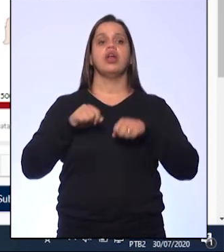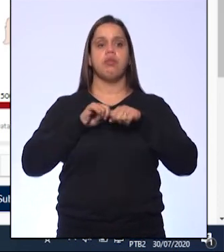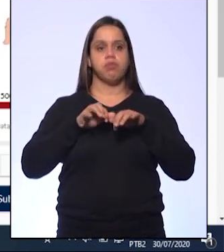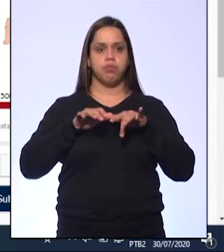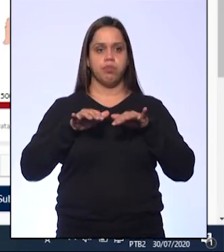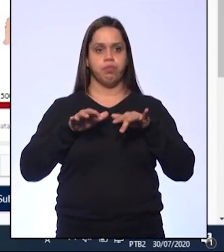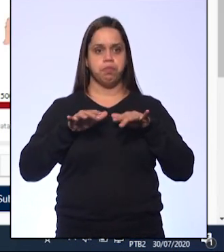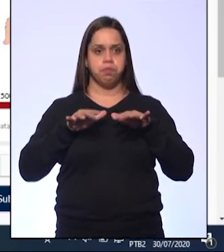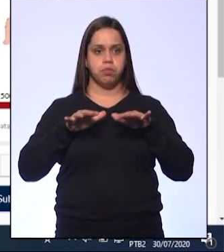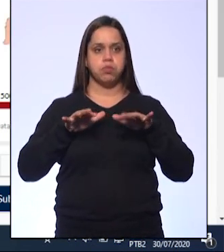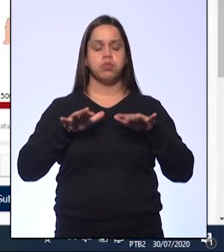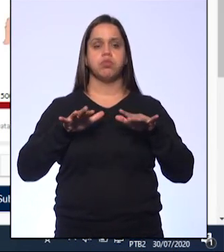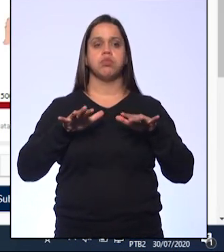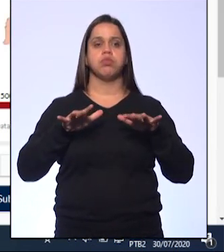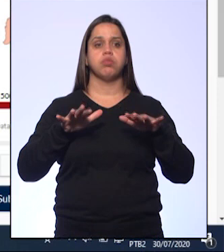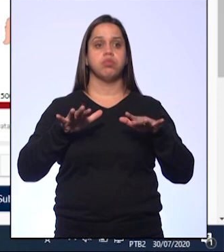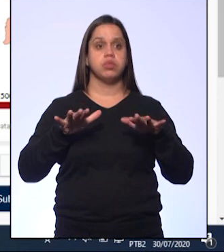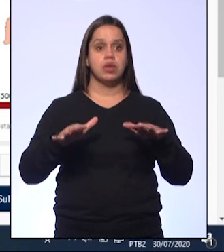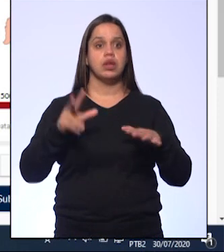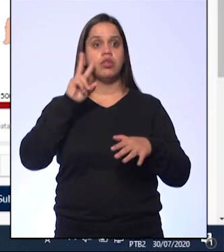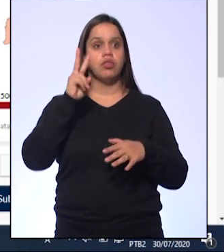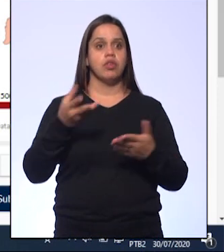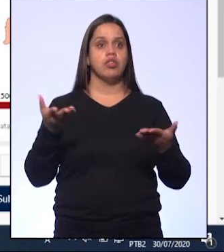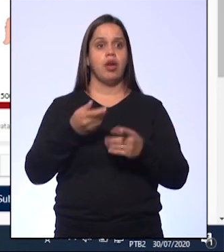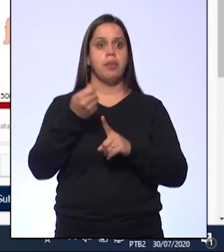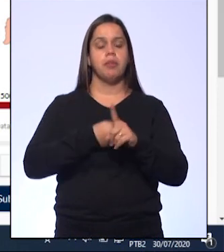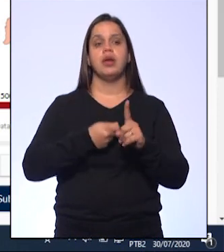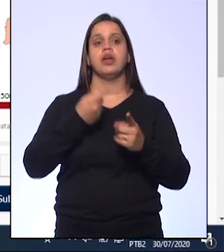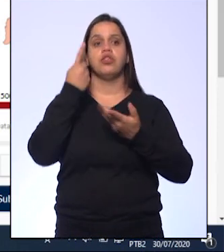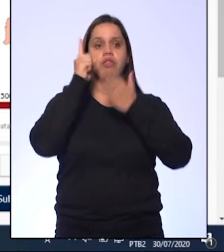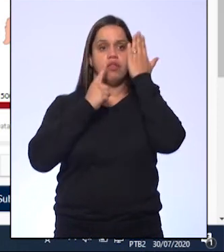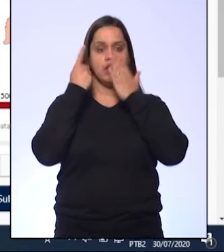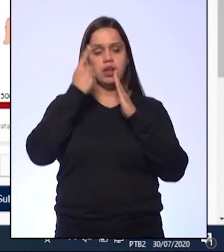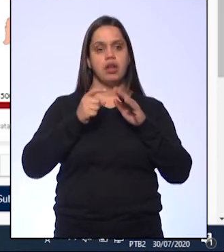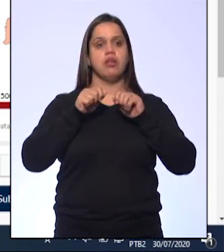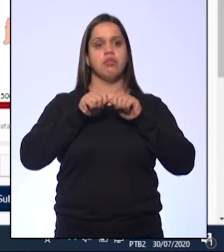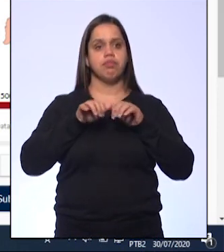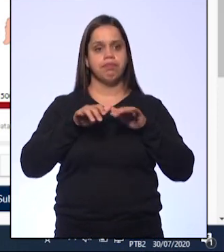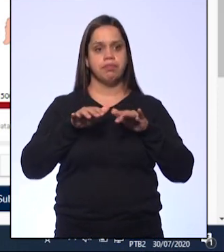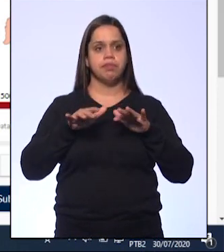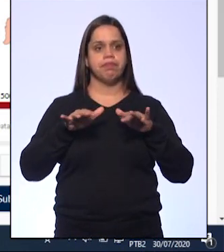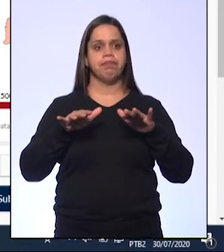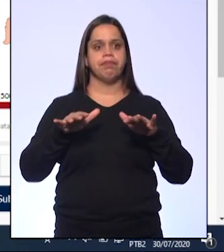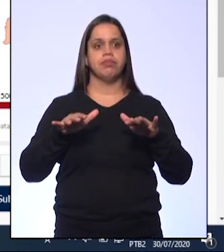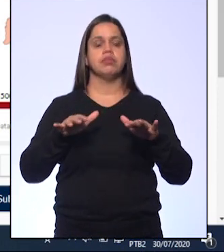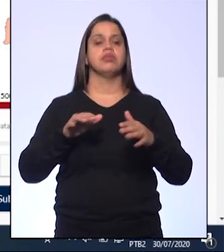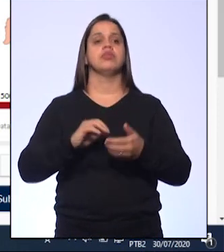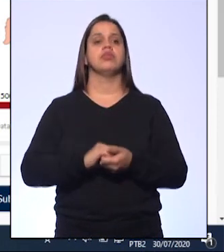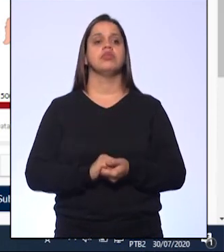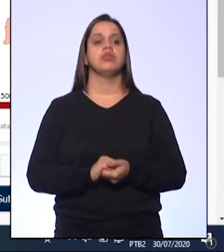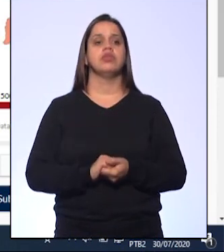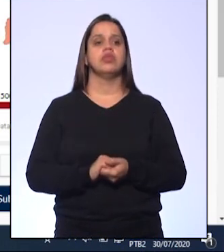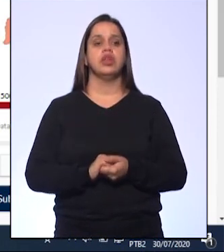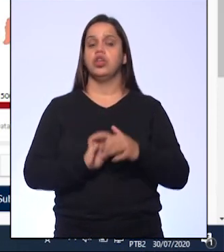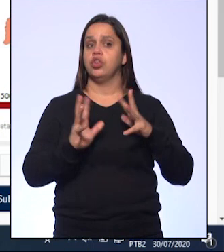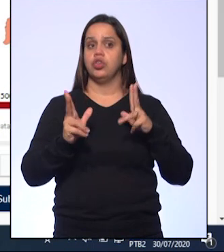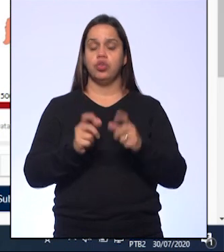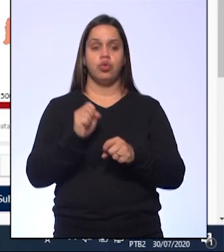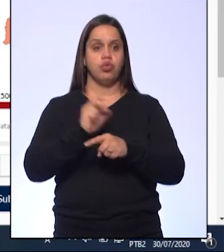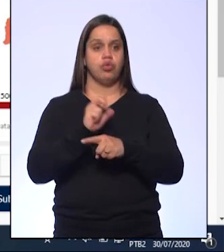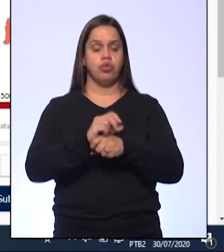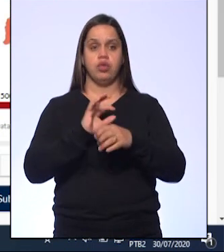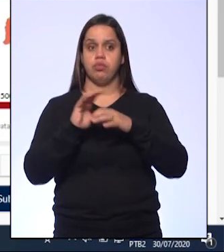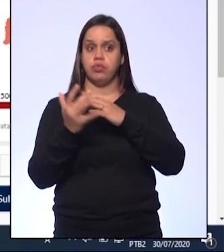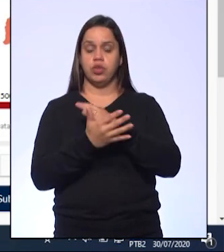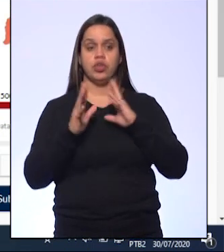vão intensificando e aí começa a disseminação né, do vírus e os